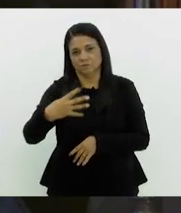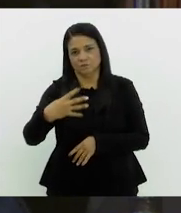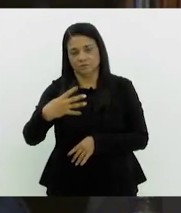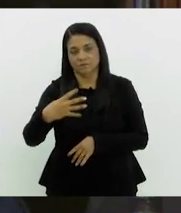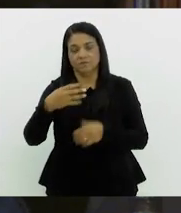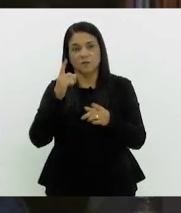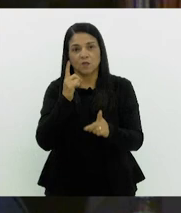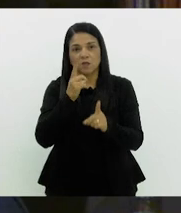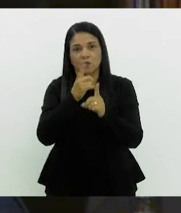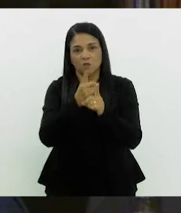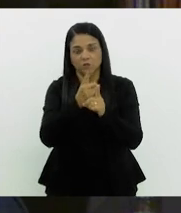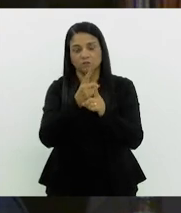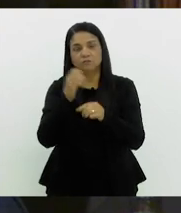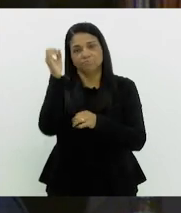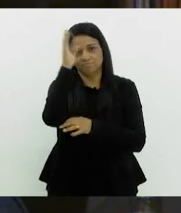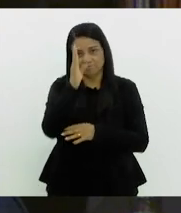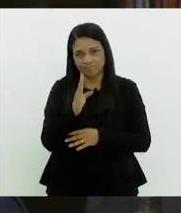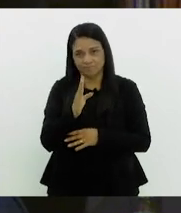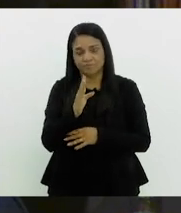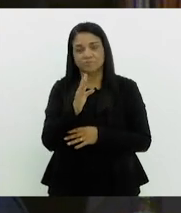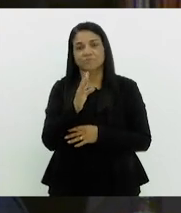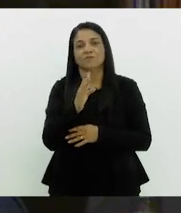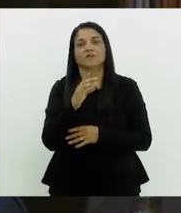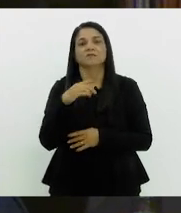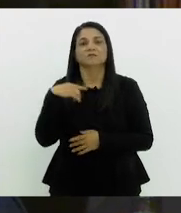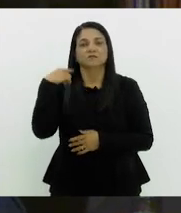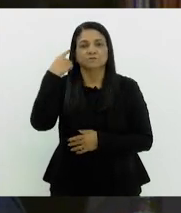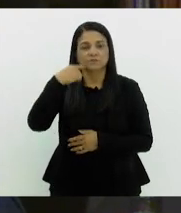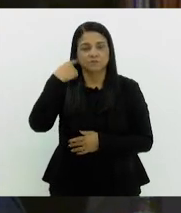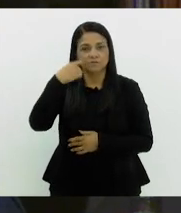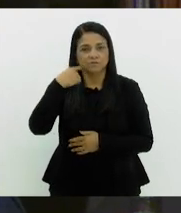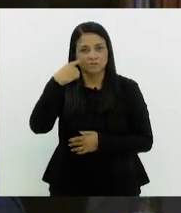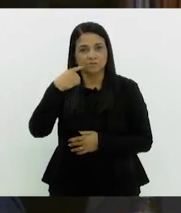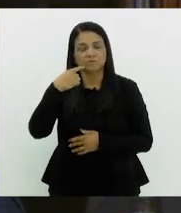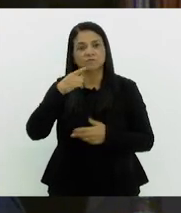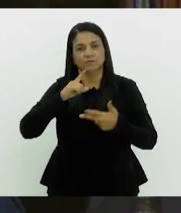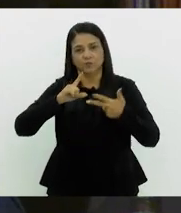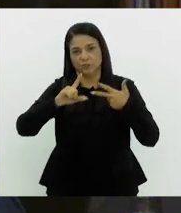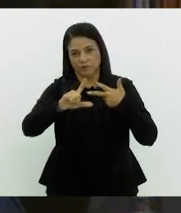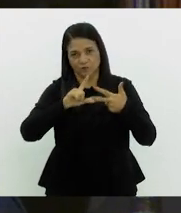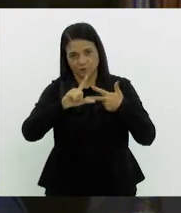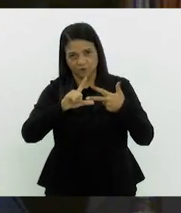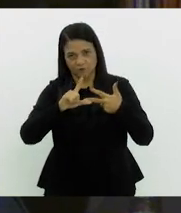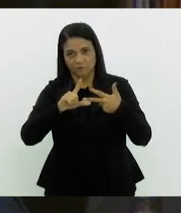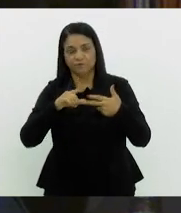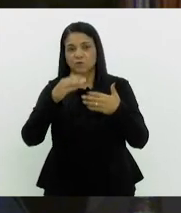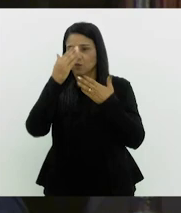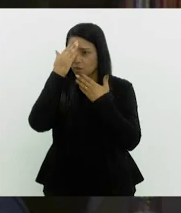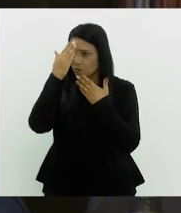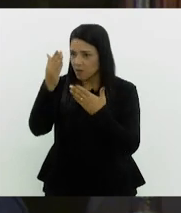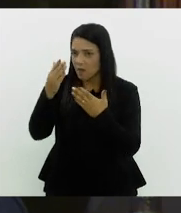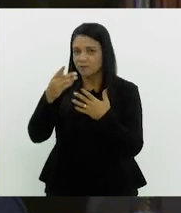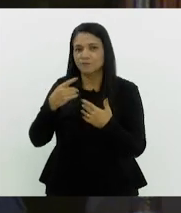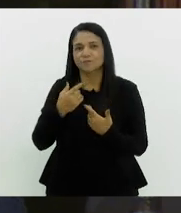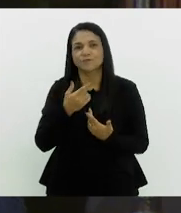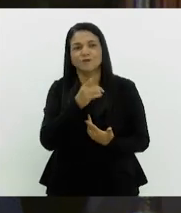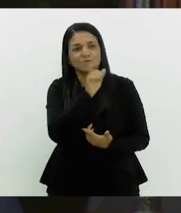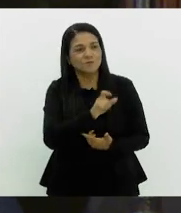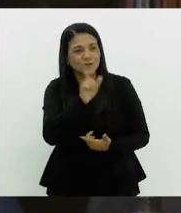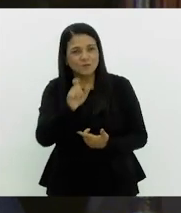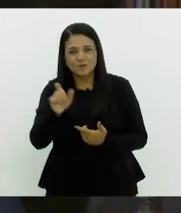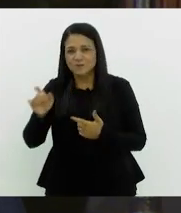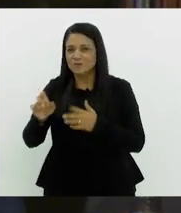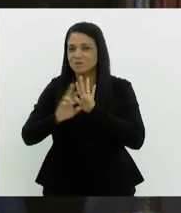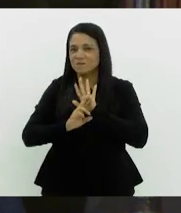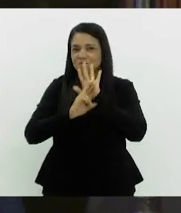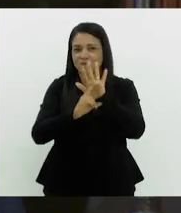de Procuradores e Advogados do Poder Legislativo. Muito obrigado a todos que compareceram de outros estados. Temos representantes aqui